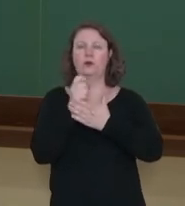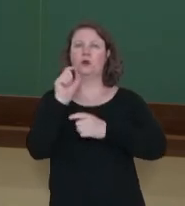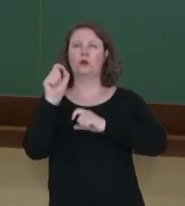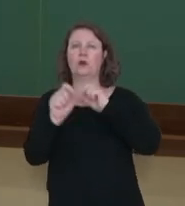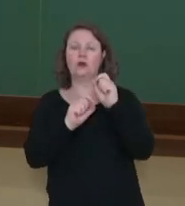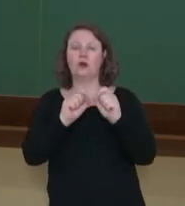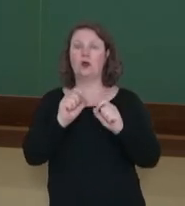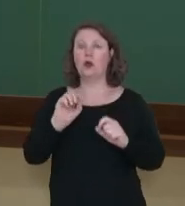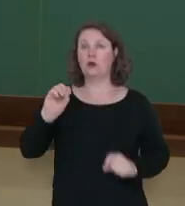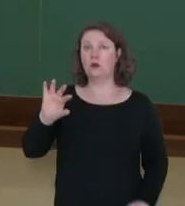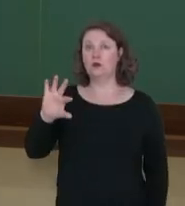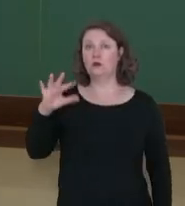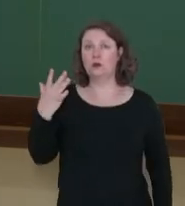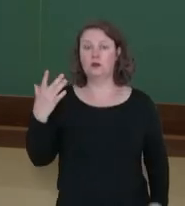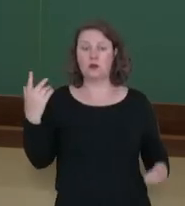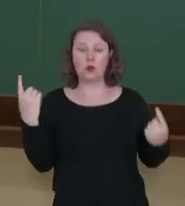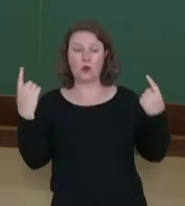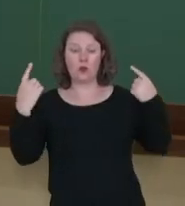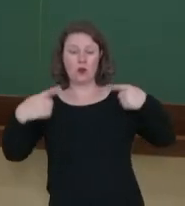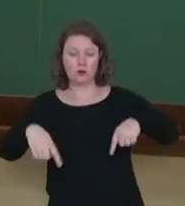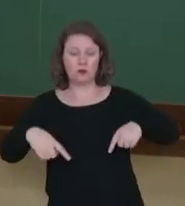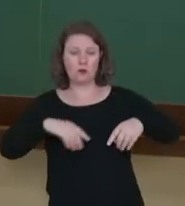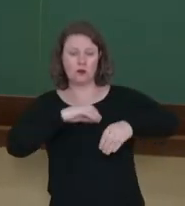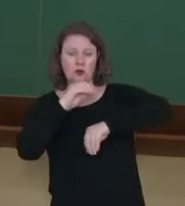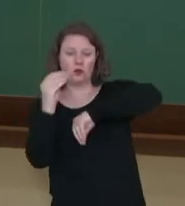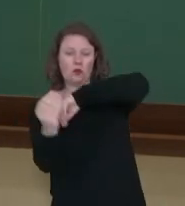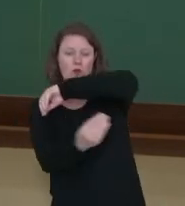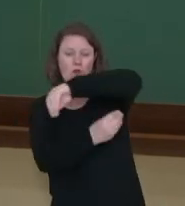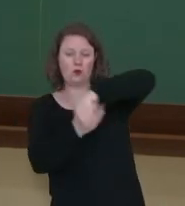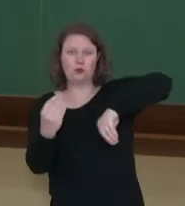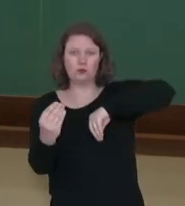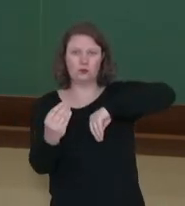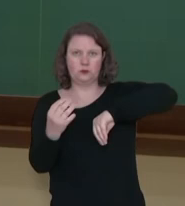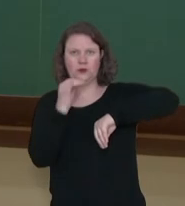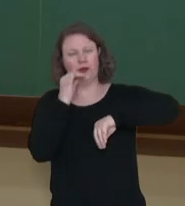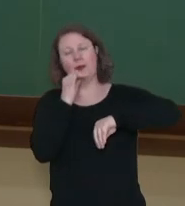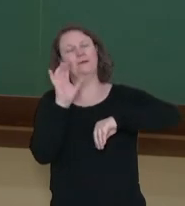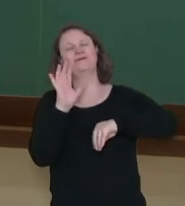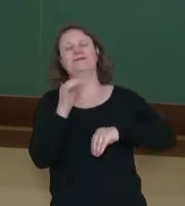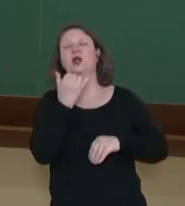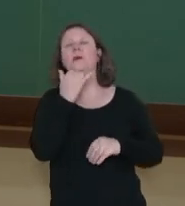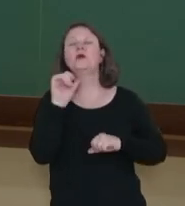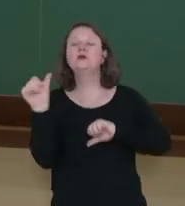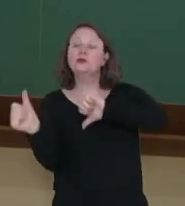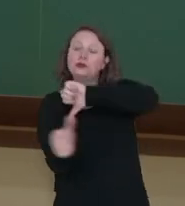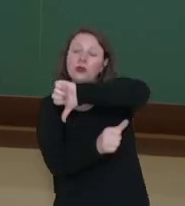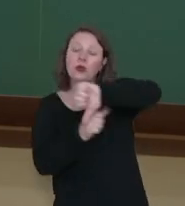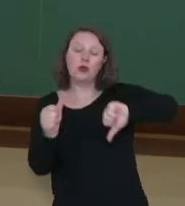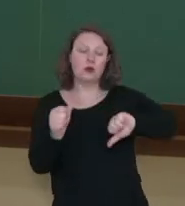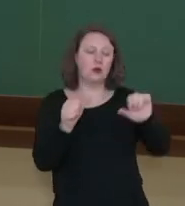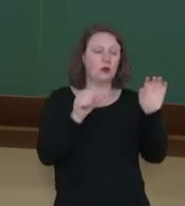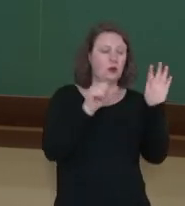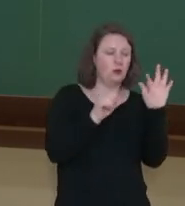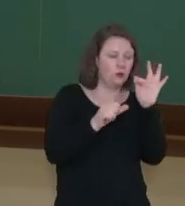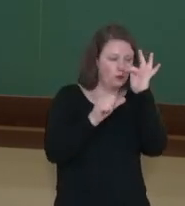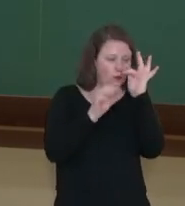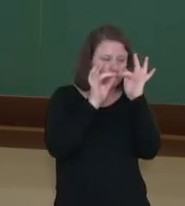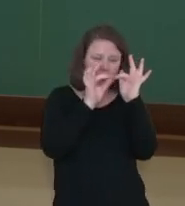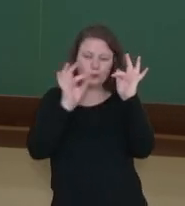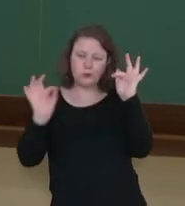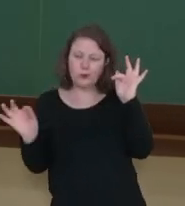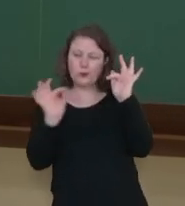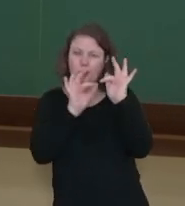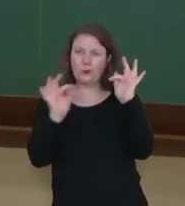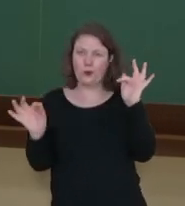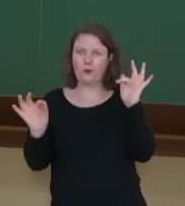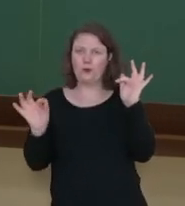quando acontece o cruzamento entre dois indivíduos, então, cada indivíduo possui